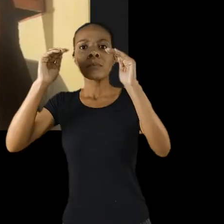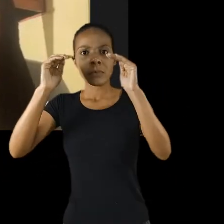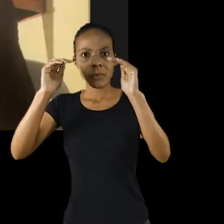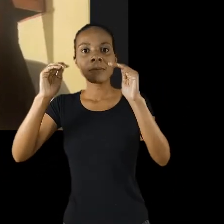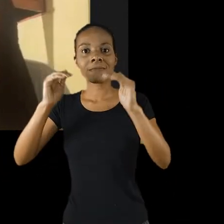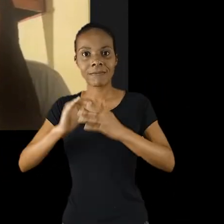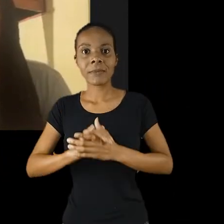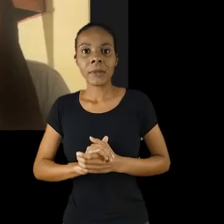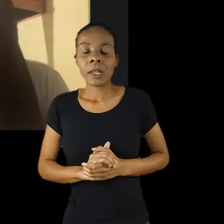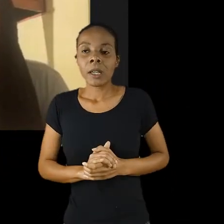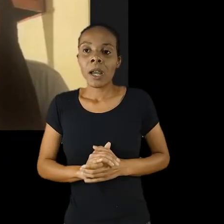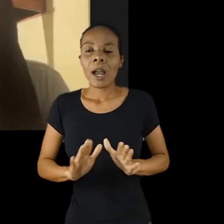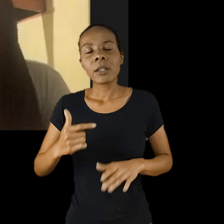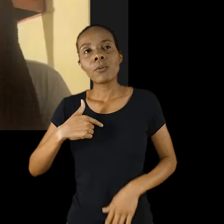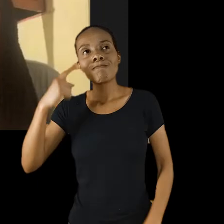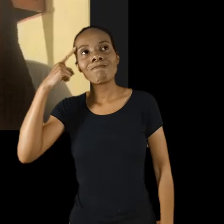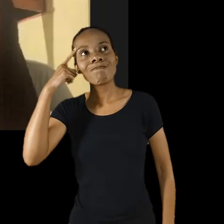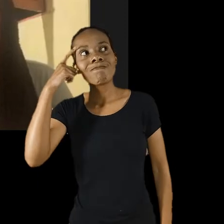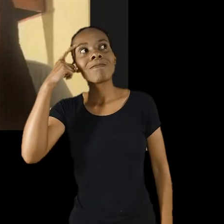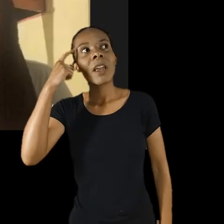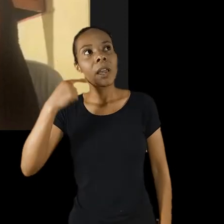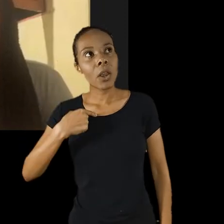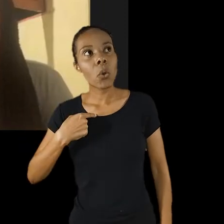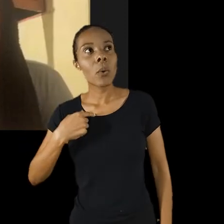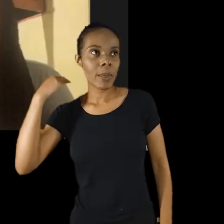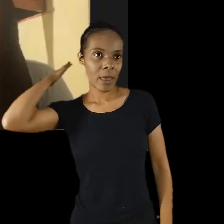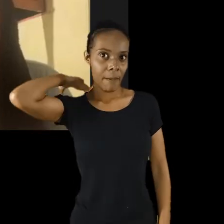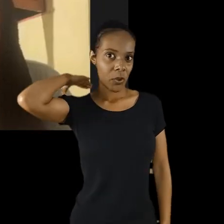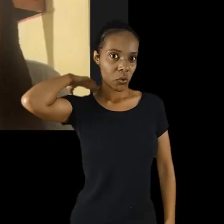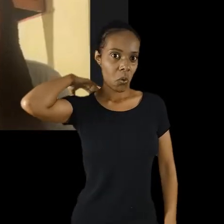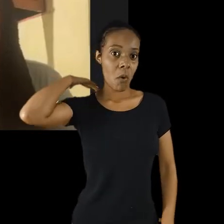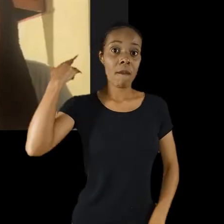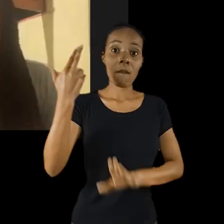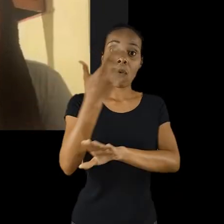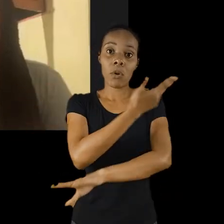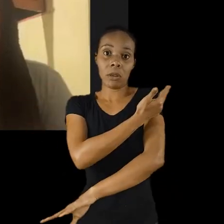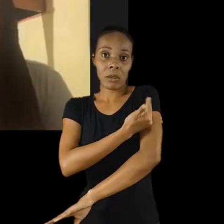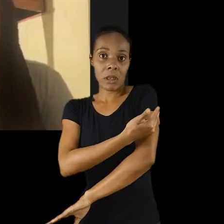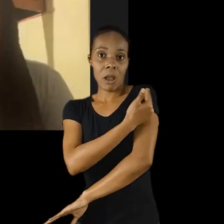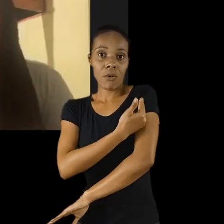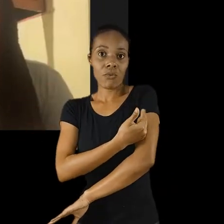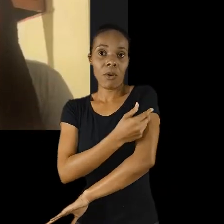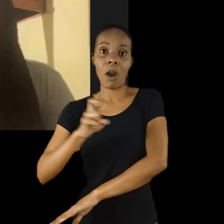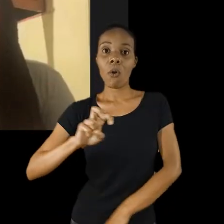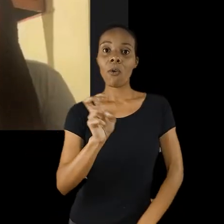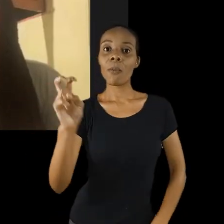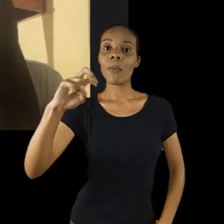uma cobra nas minhas costas. Porque o medo, ele tem que estar sempre atrás de mim. Se ele estiver na minha